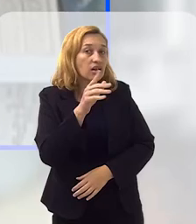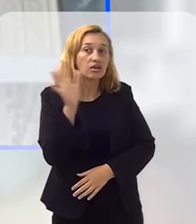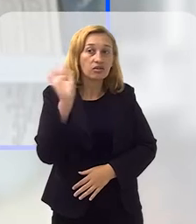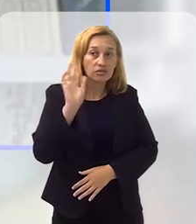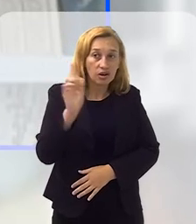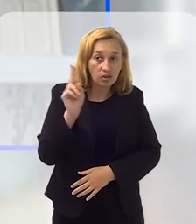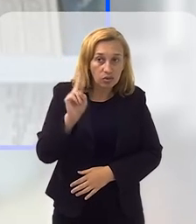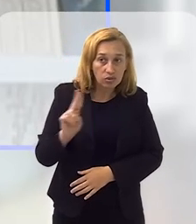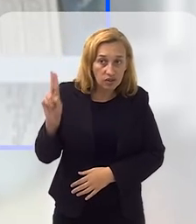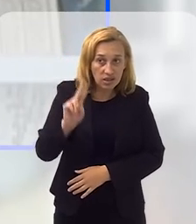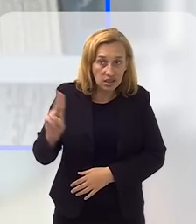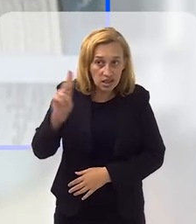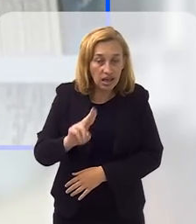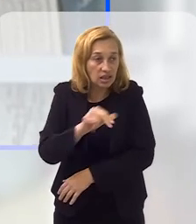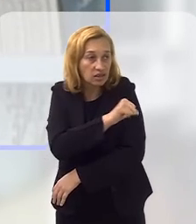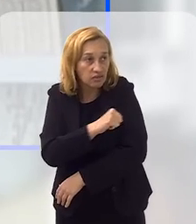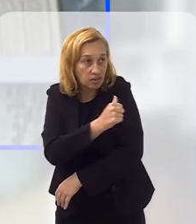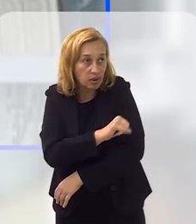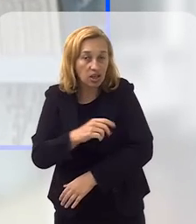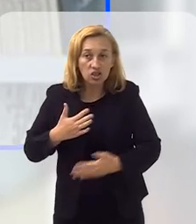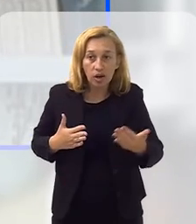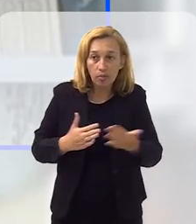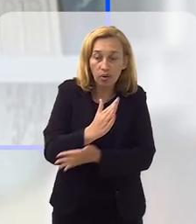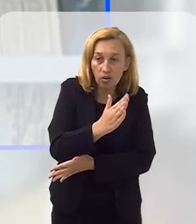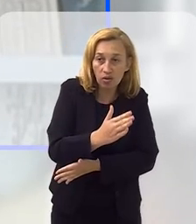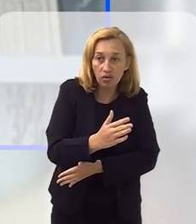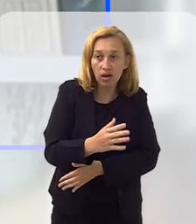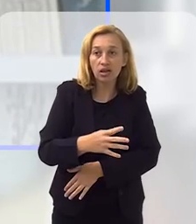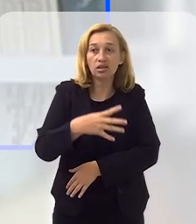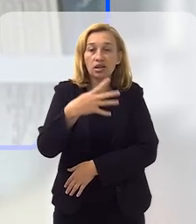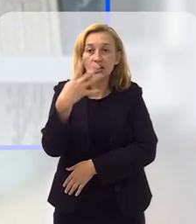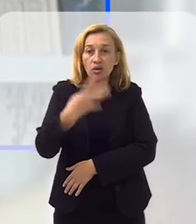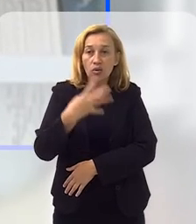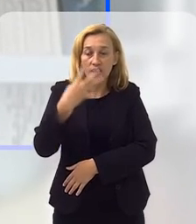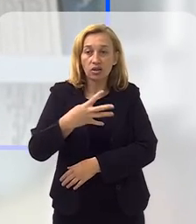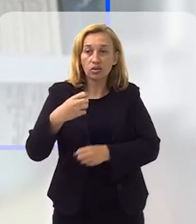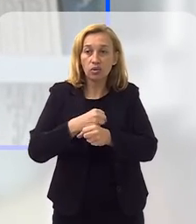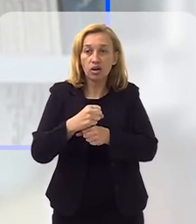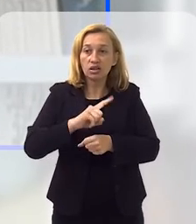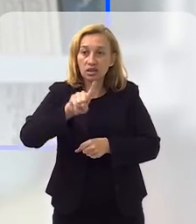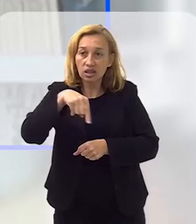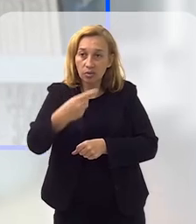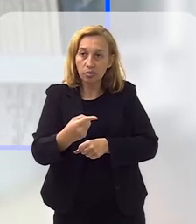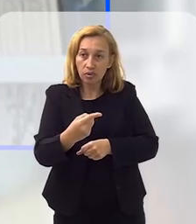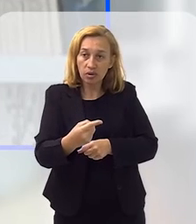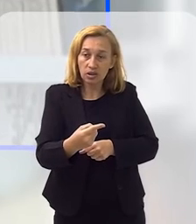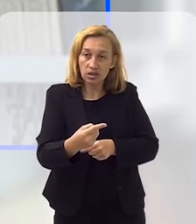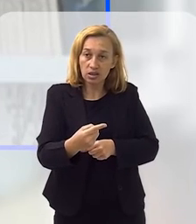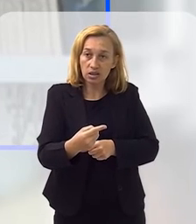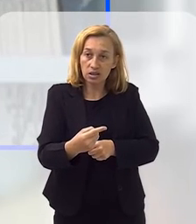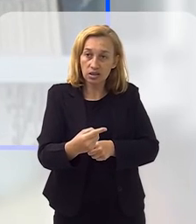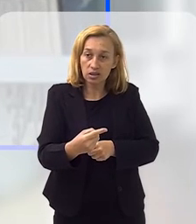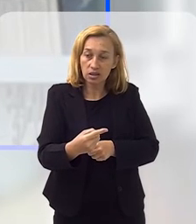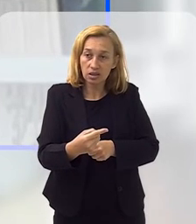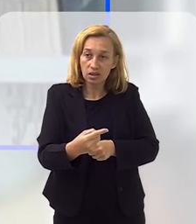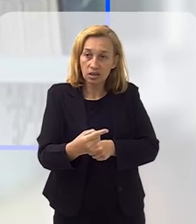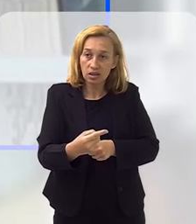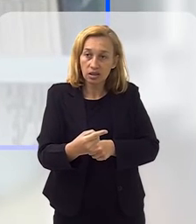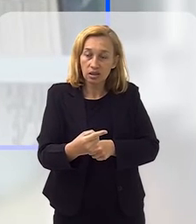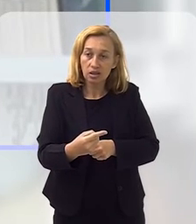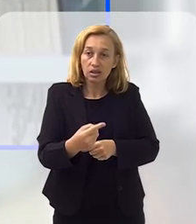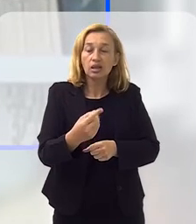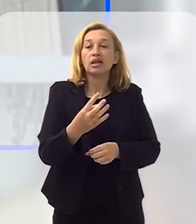essa faculdade de enfermagem. E aí é aprovada, cursa os 4 anos de enfermagem, e depois se especializa